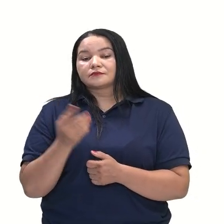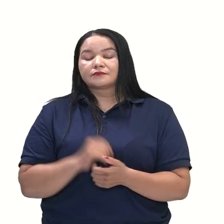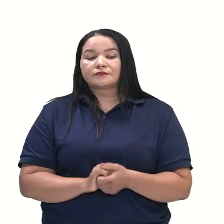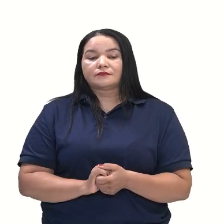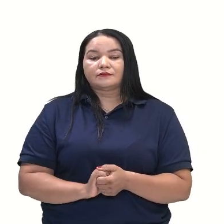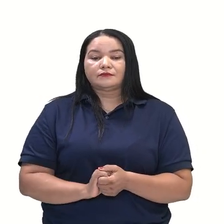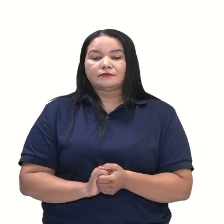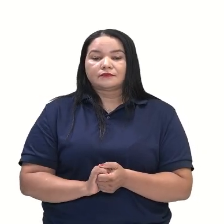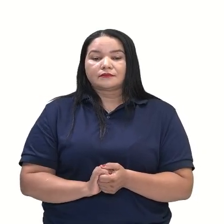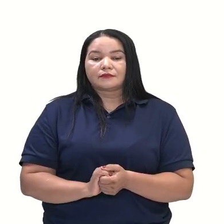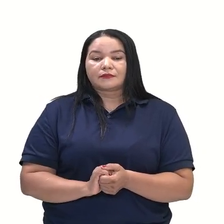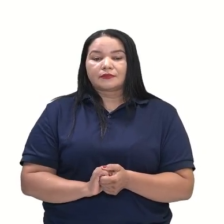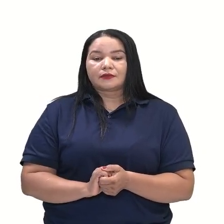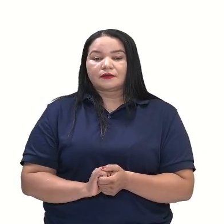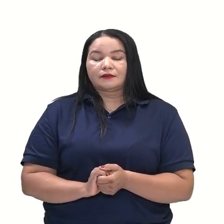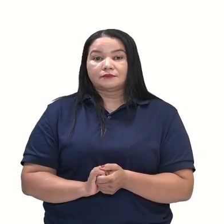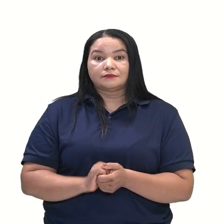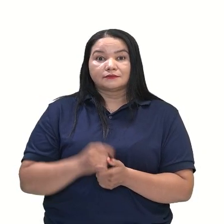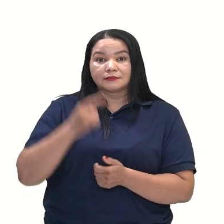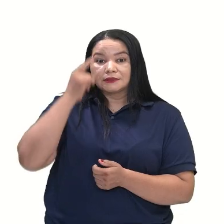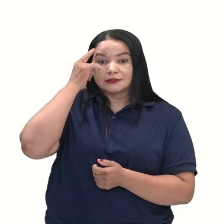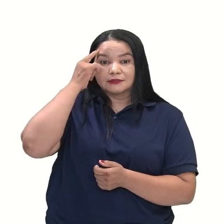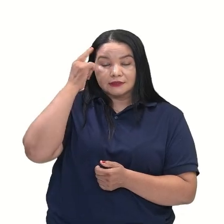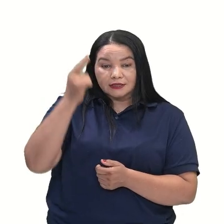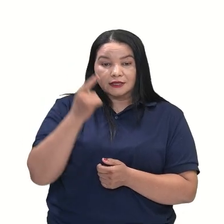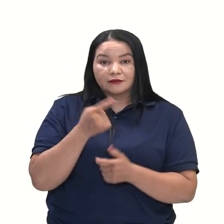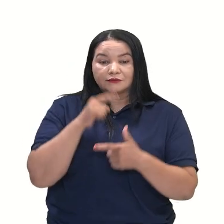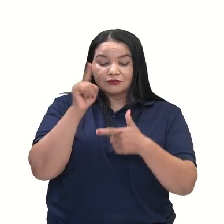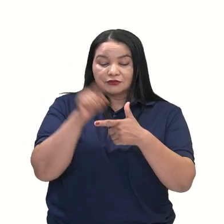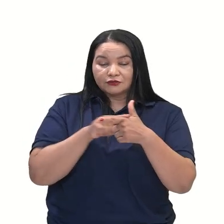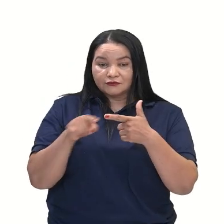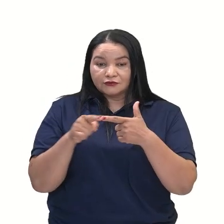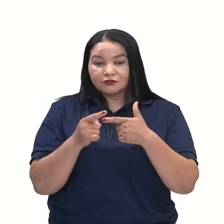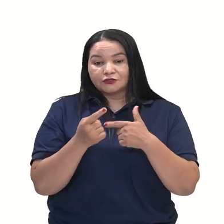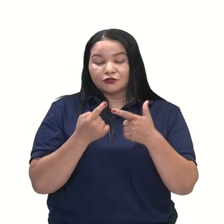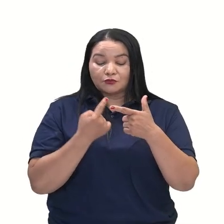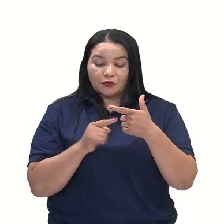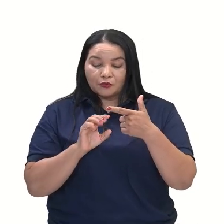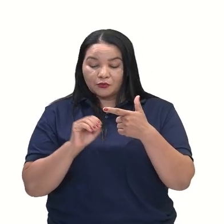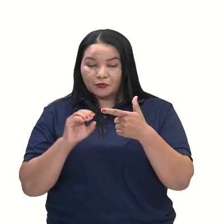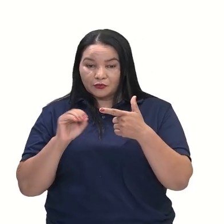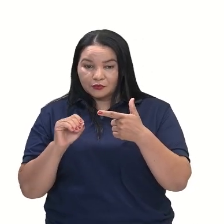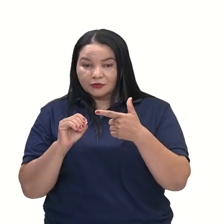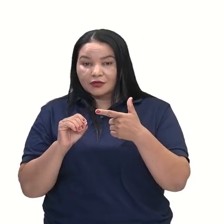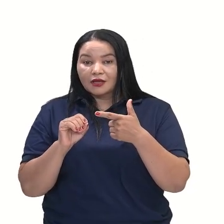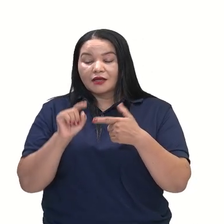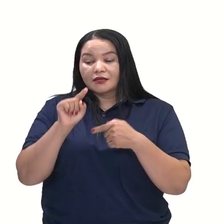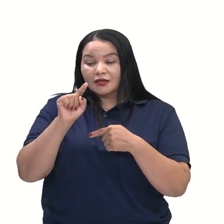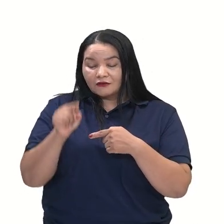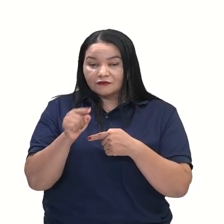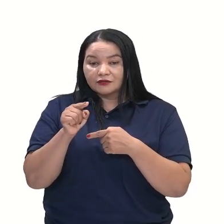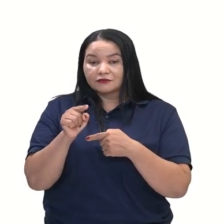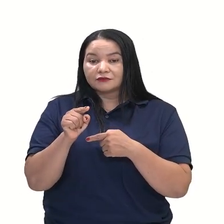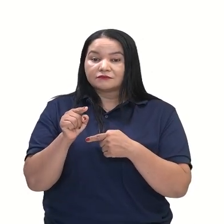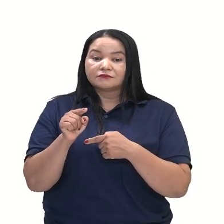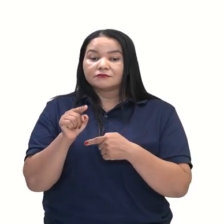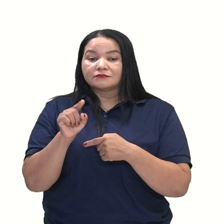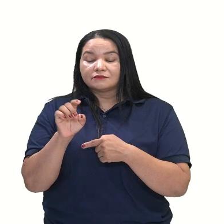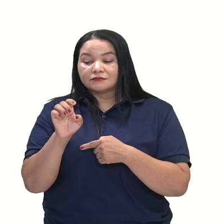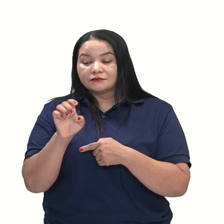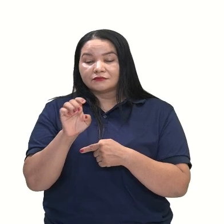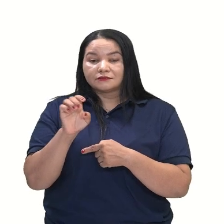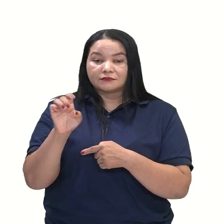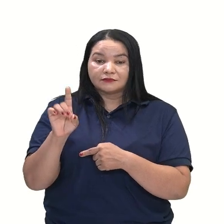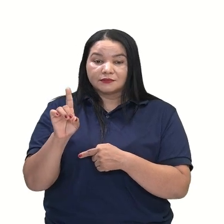de... Aí, não esqueça que quando eu divido por 1000, a minha vírgula vai andar para a esquerda 3 casas. Então, vai andar